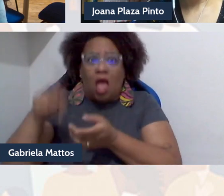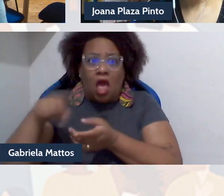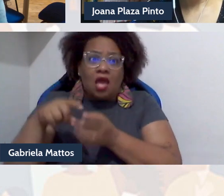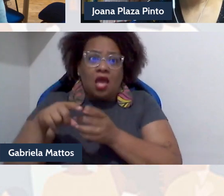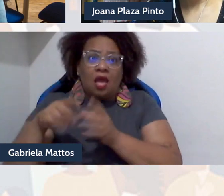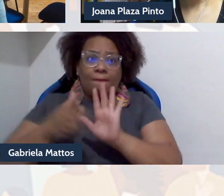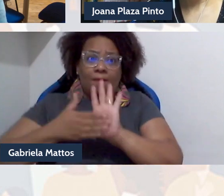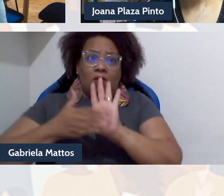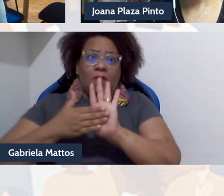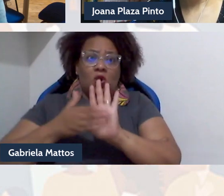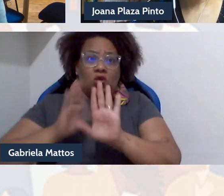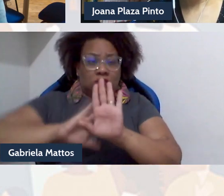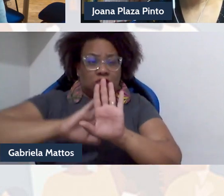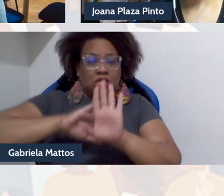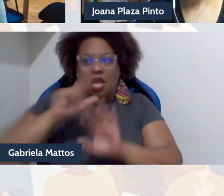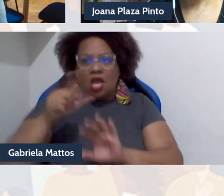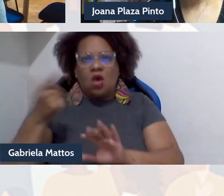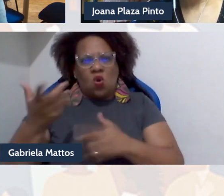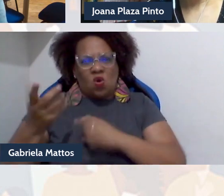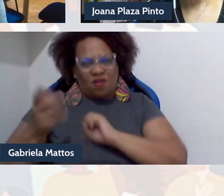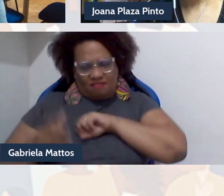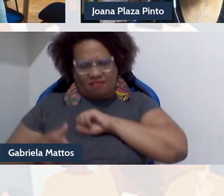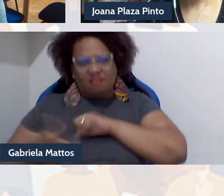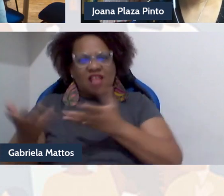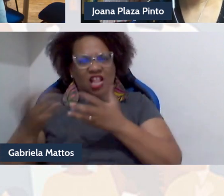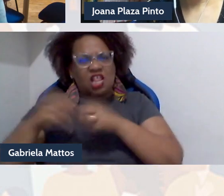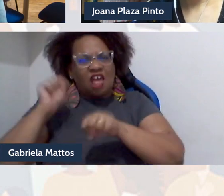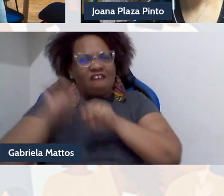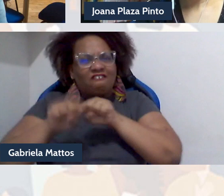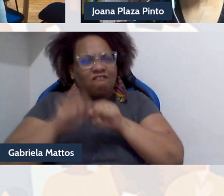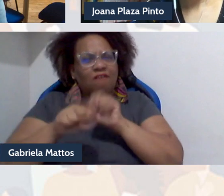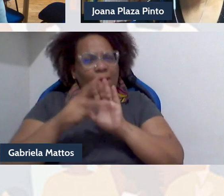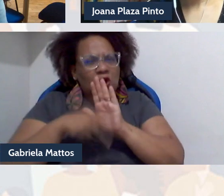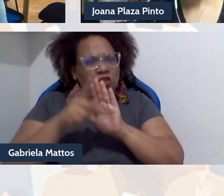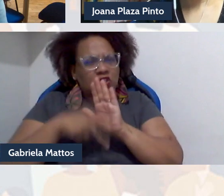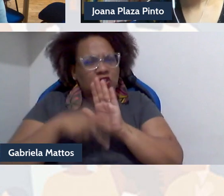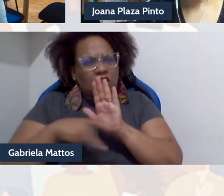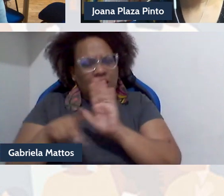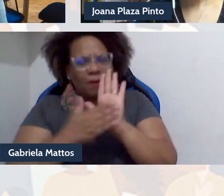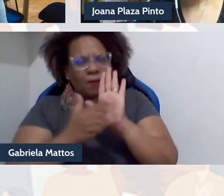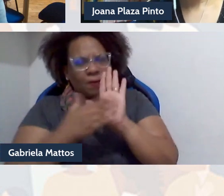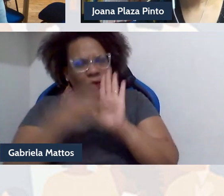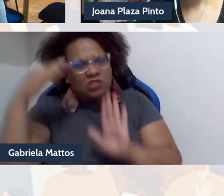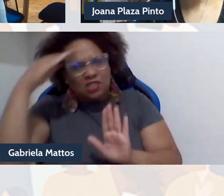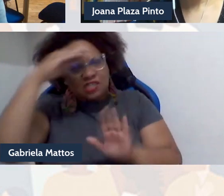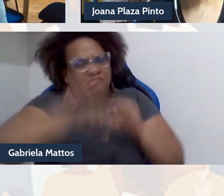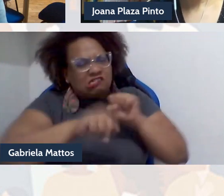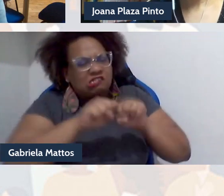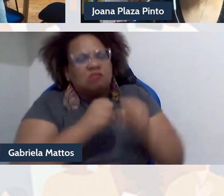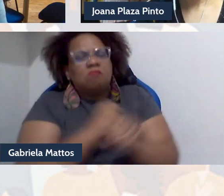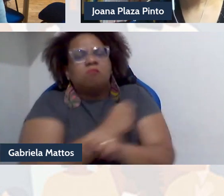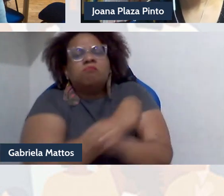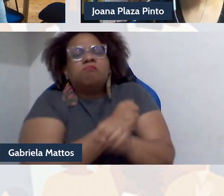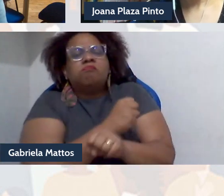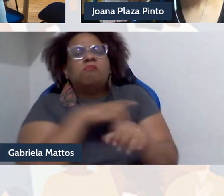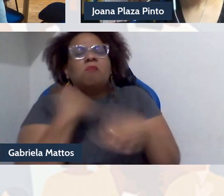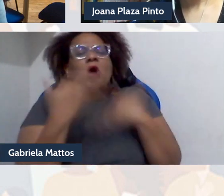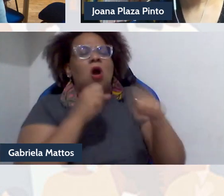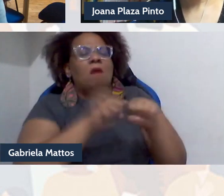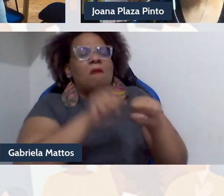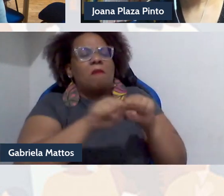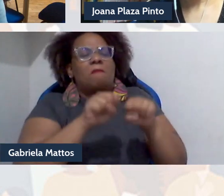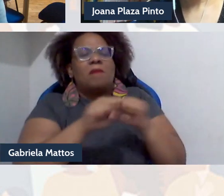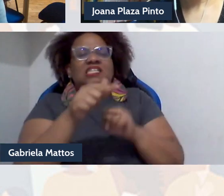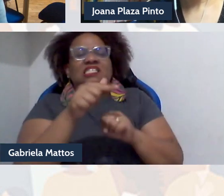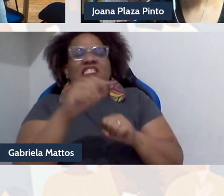mesmo. Fosse mesmo de matar 700 mil pessoas, para que tivesse 700 mil pessoas a menos para pagar a Previdência,